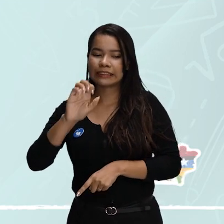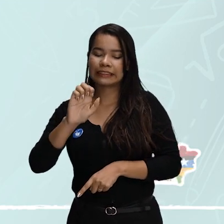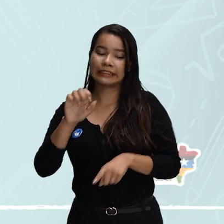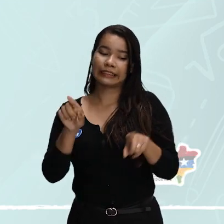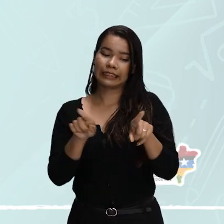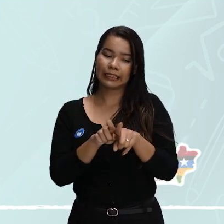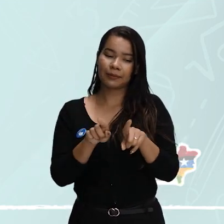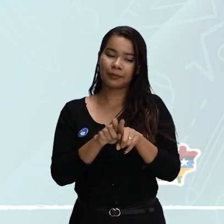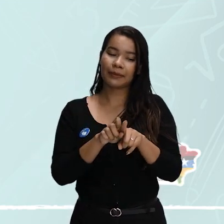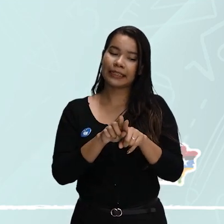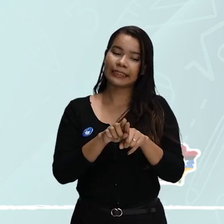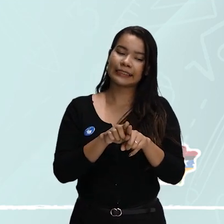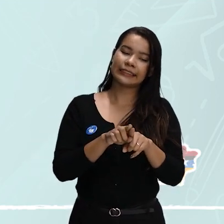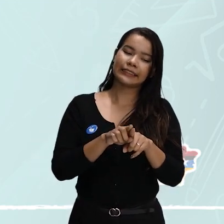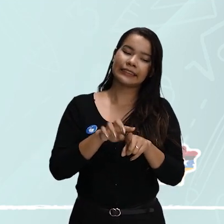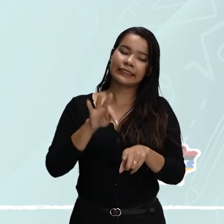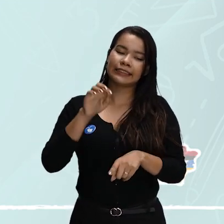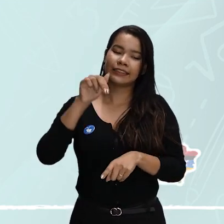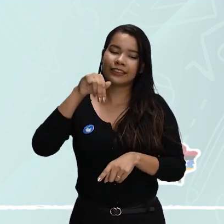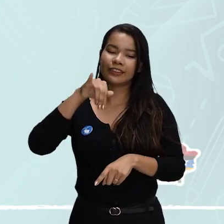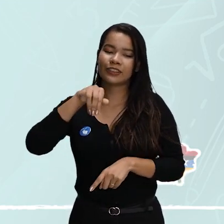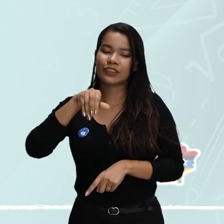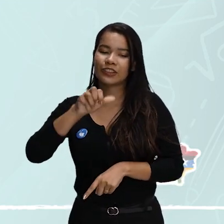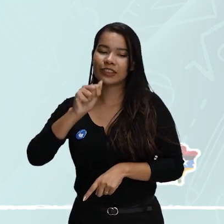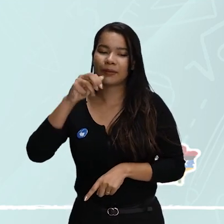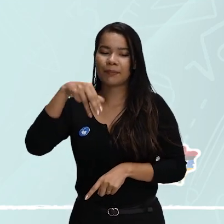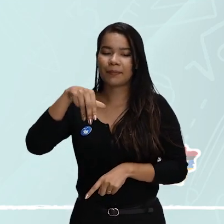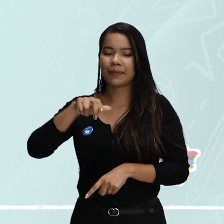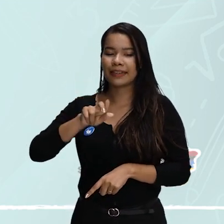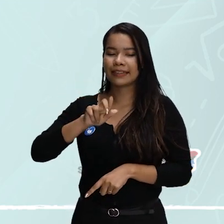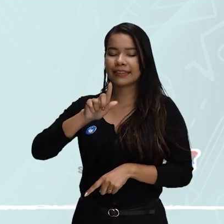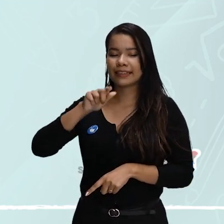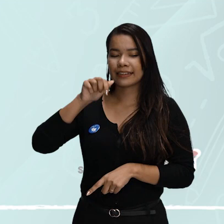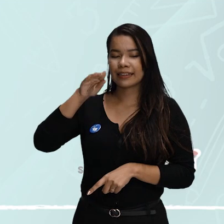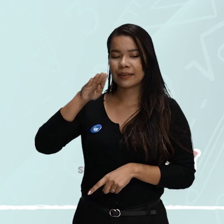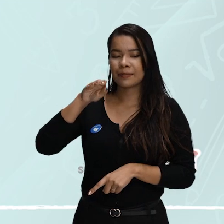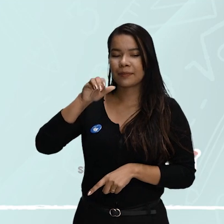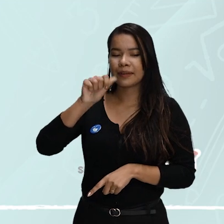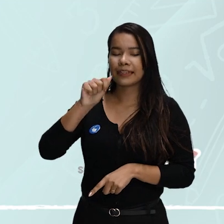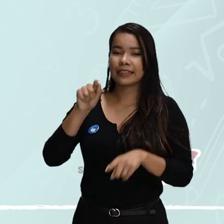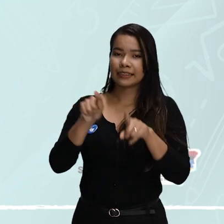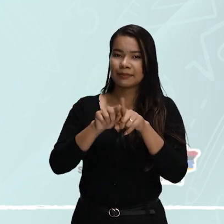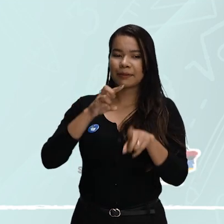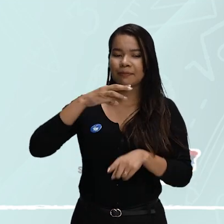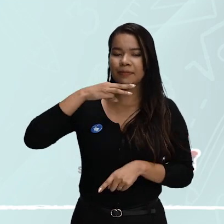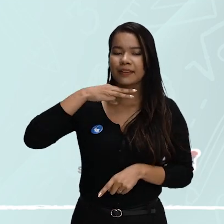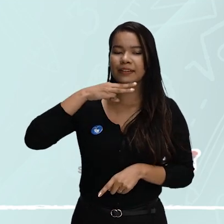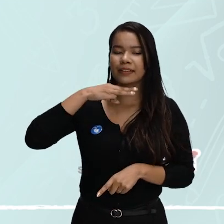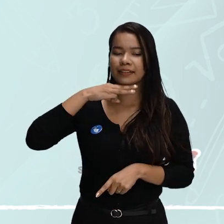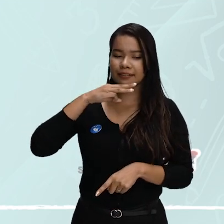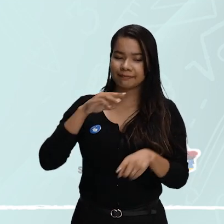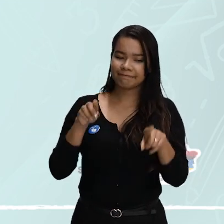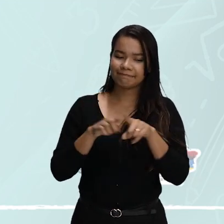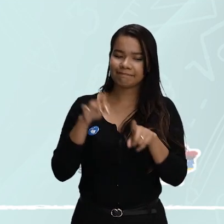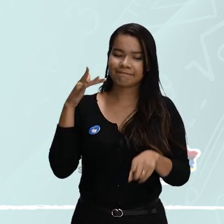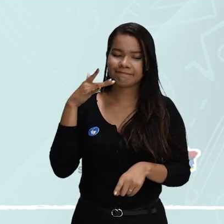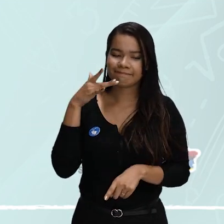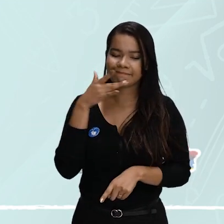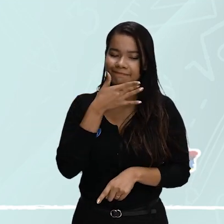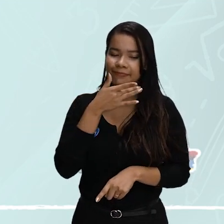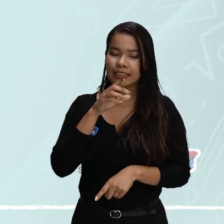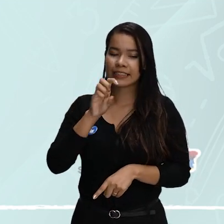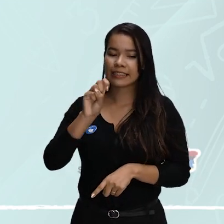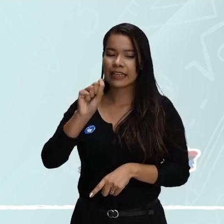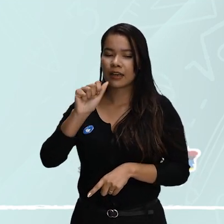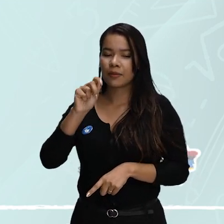Tem tanja, mangaba e mangá, e a gostosa saputi. E o